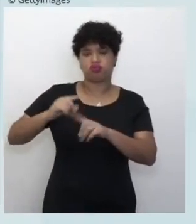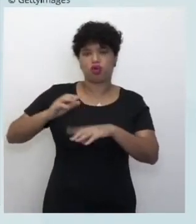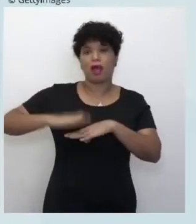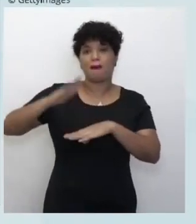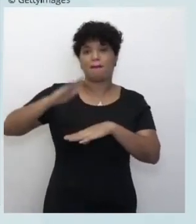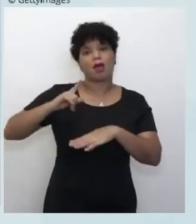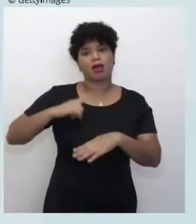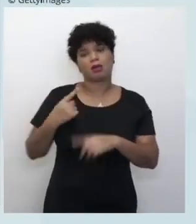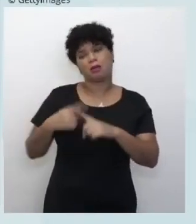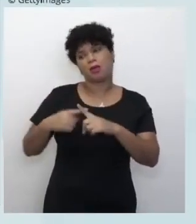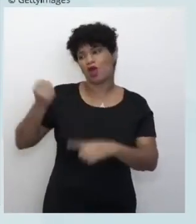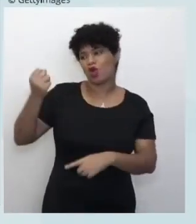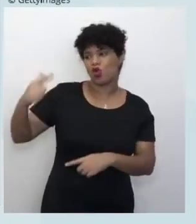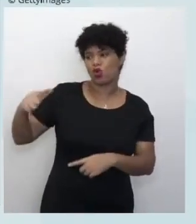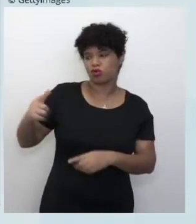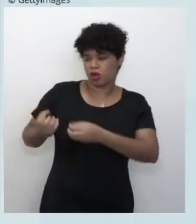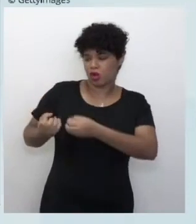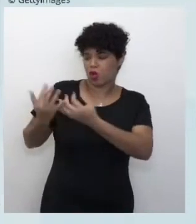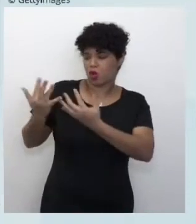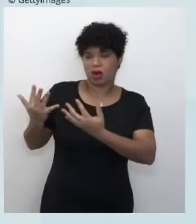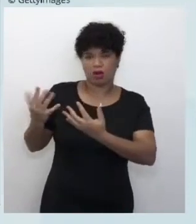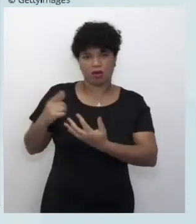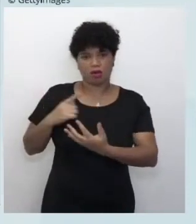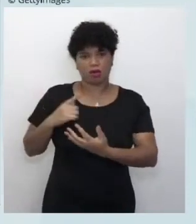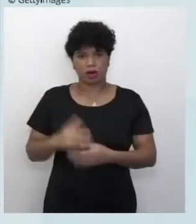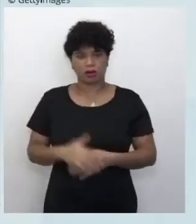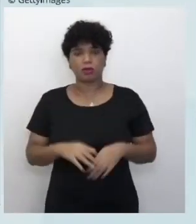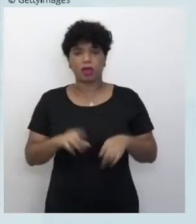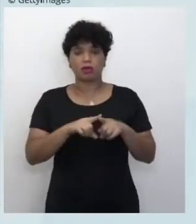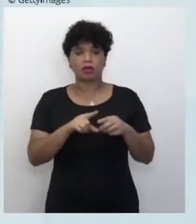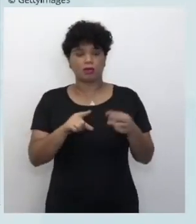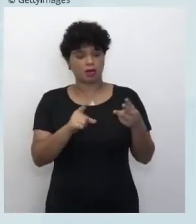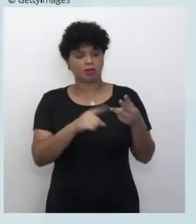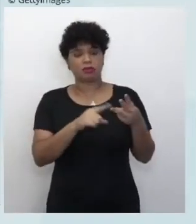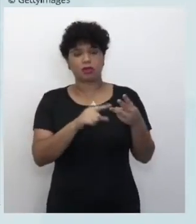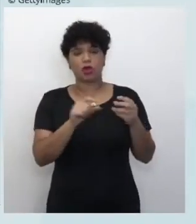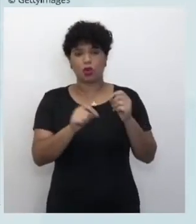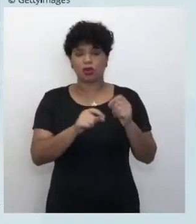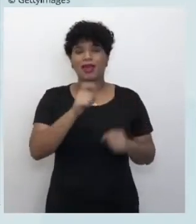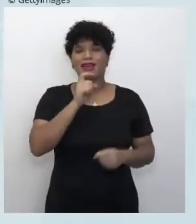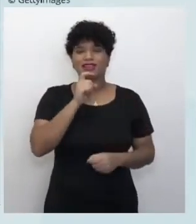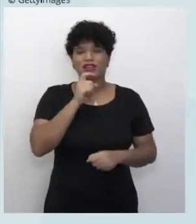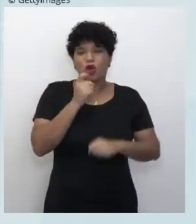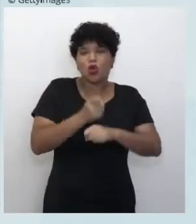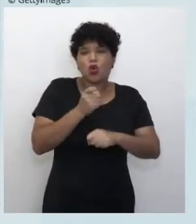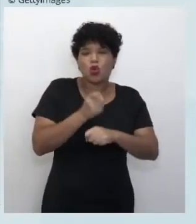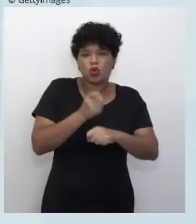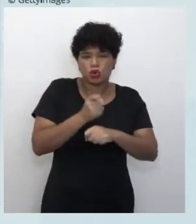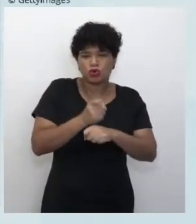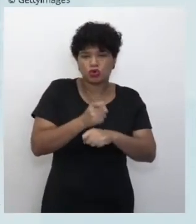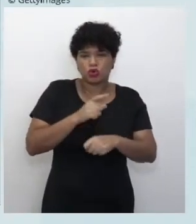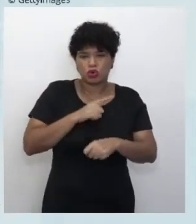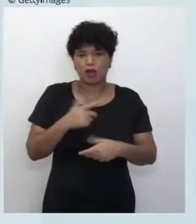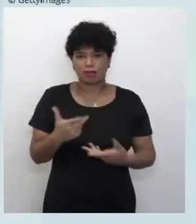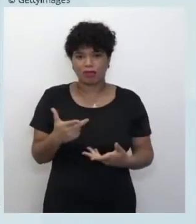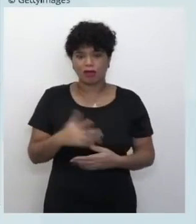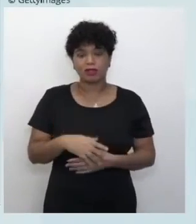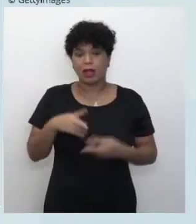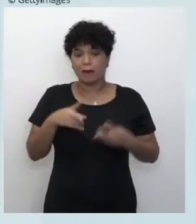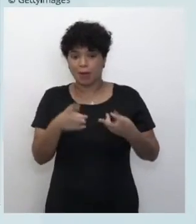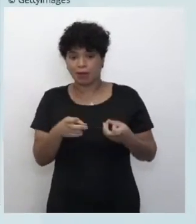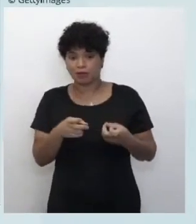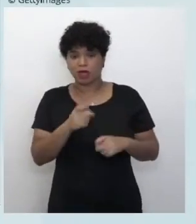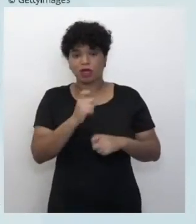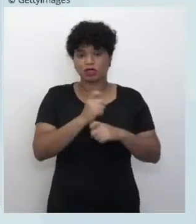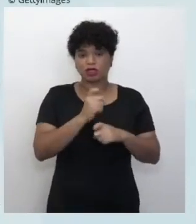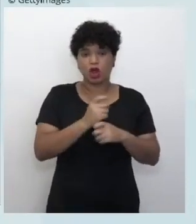ou iluminando também. E aqui nós temos a fusão do gelo, né? Observe que nós temos o gelo, o